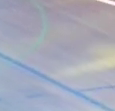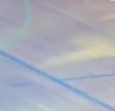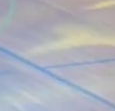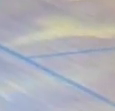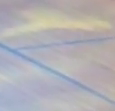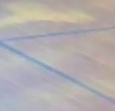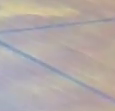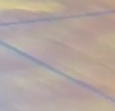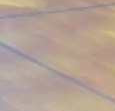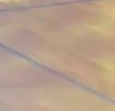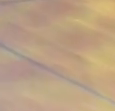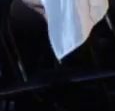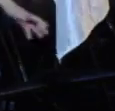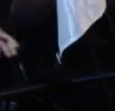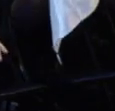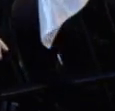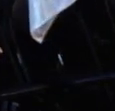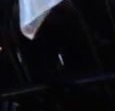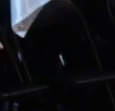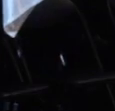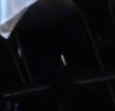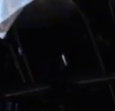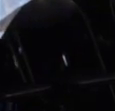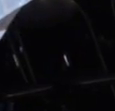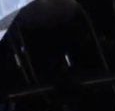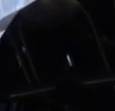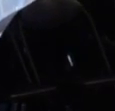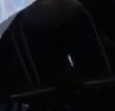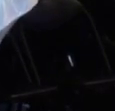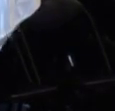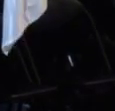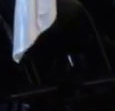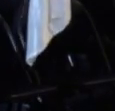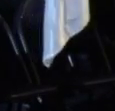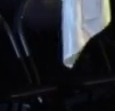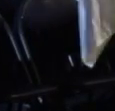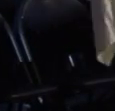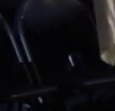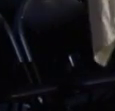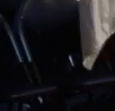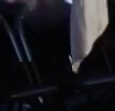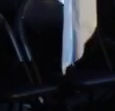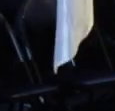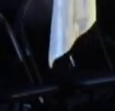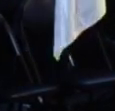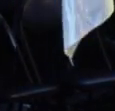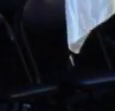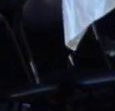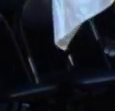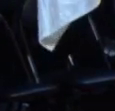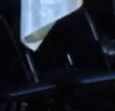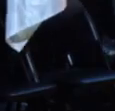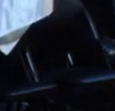Então, rapaz, vês aí com a bandeira de? Boa noite. ACM. ACM. ACM, traduz. Associação.